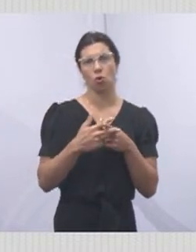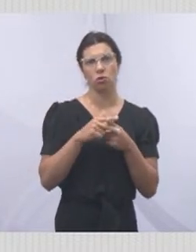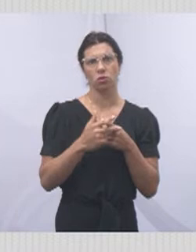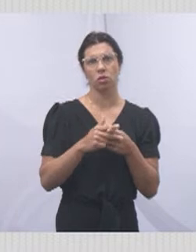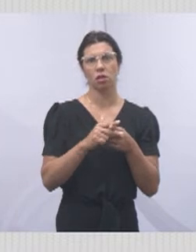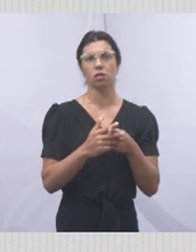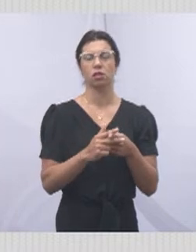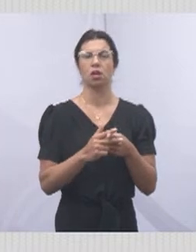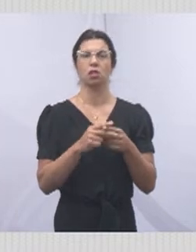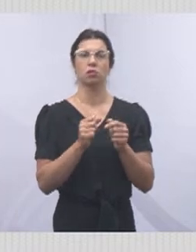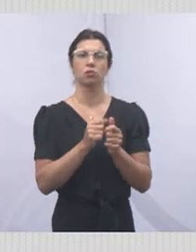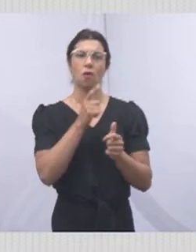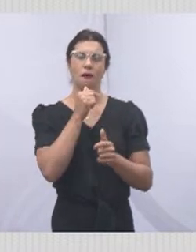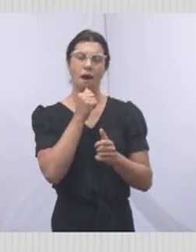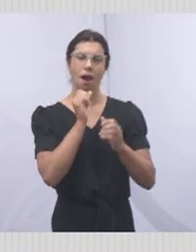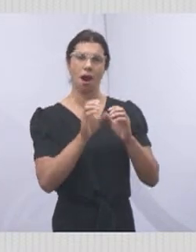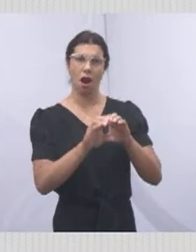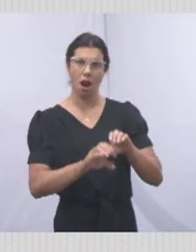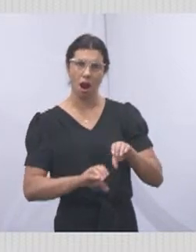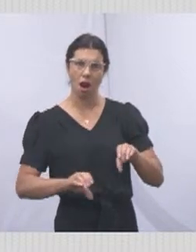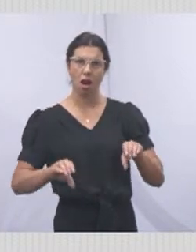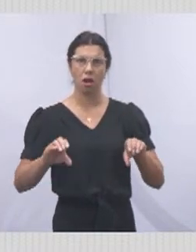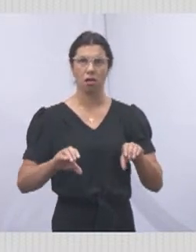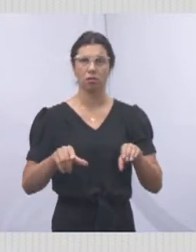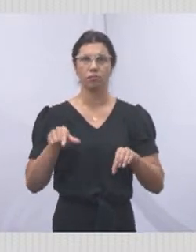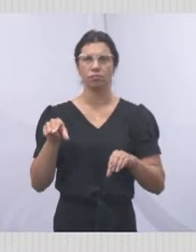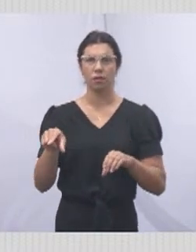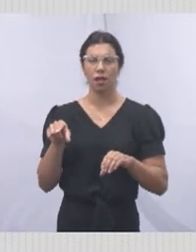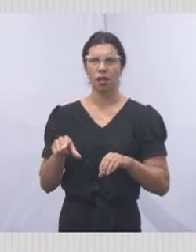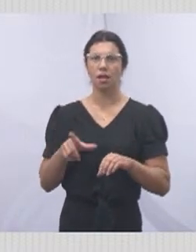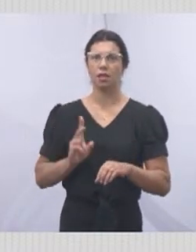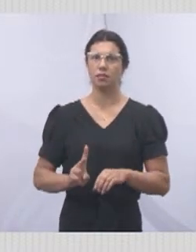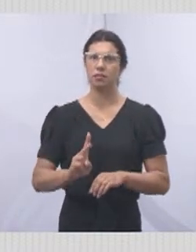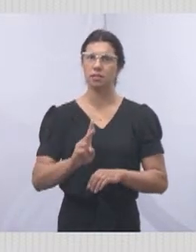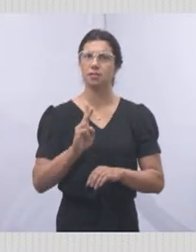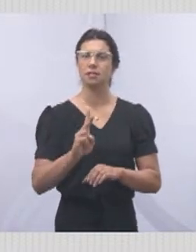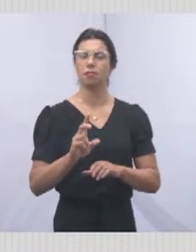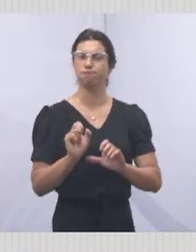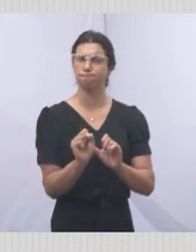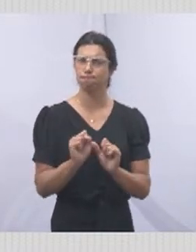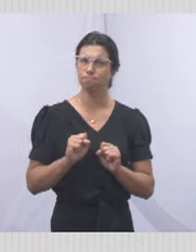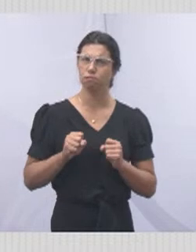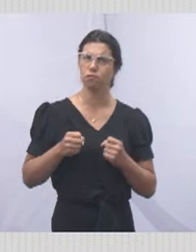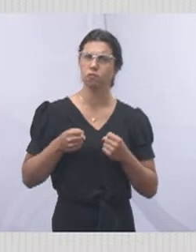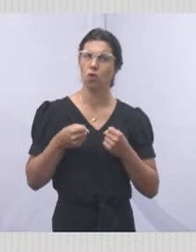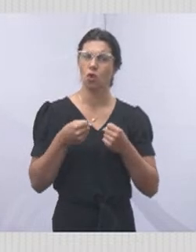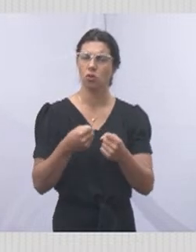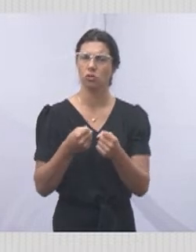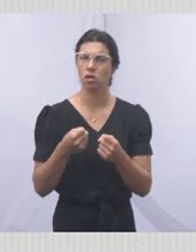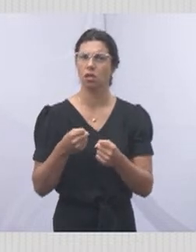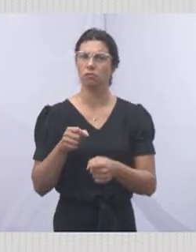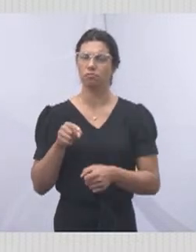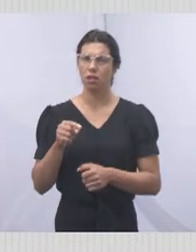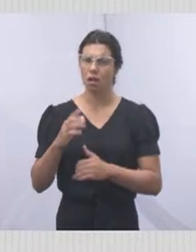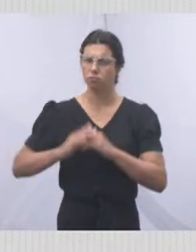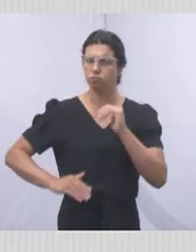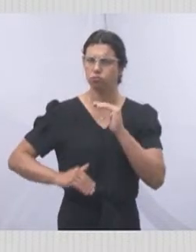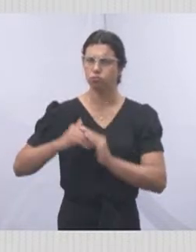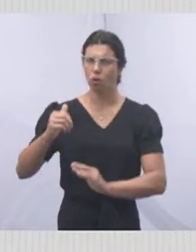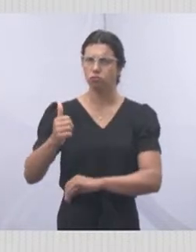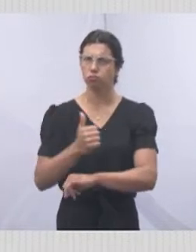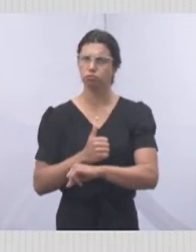fio condutor de sua trajetória sempre foi sua dedicação inabalável, tanto no âmbito